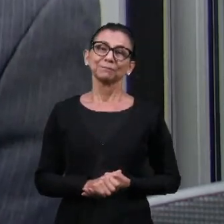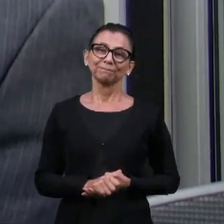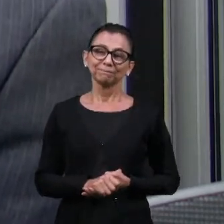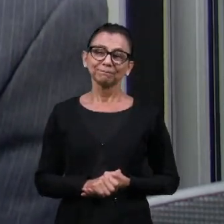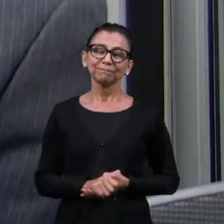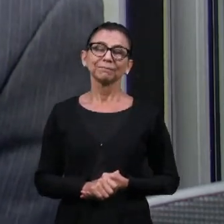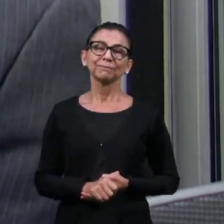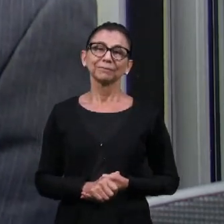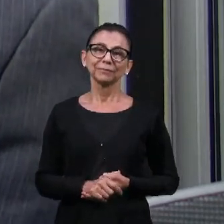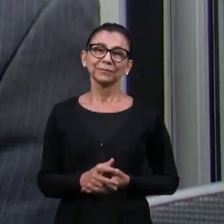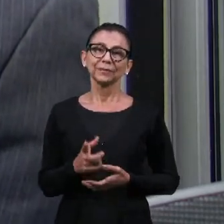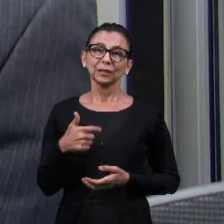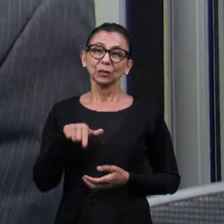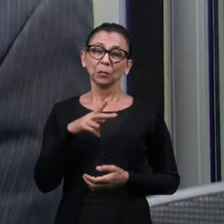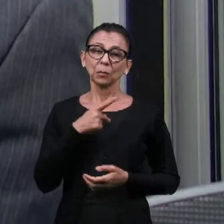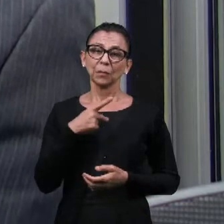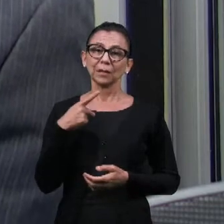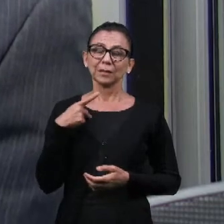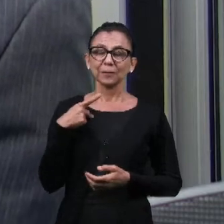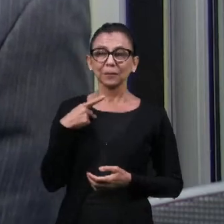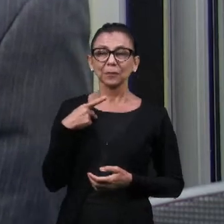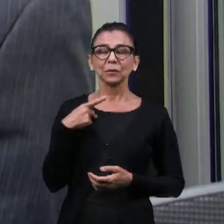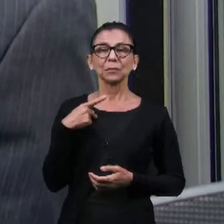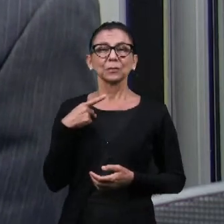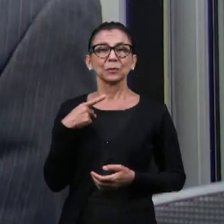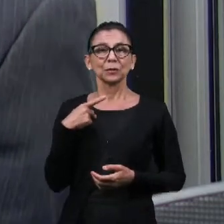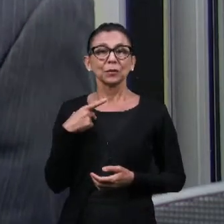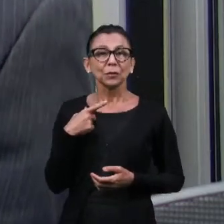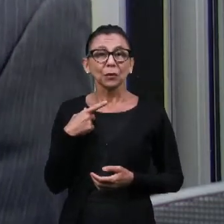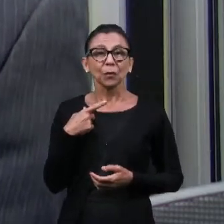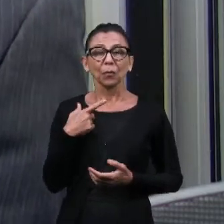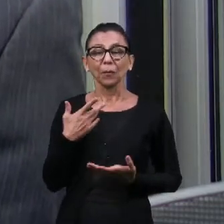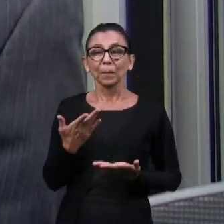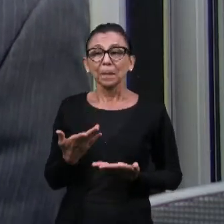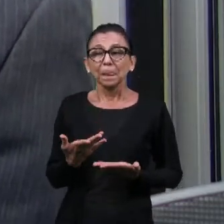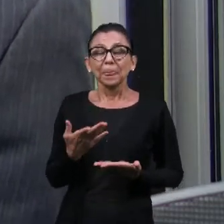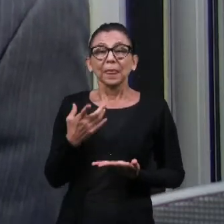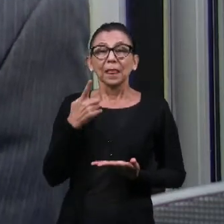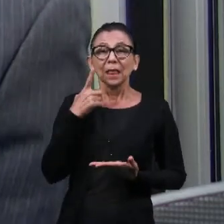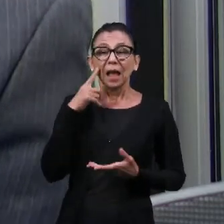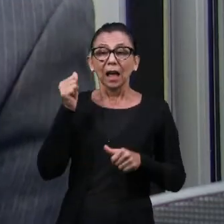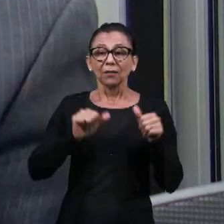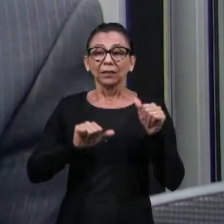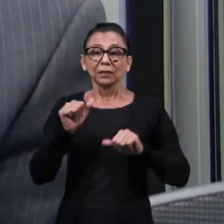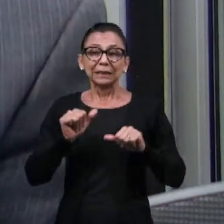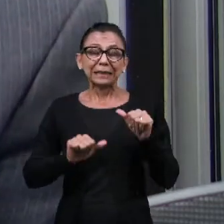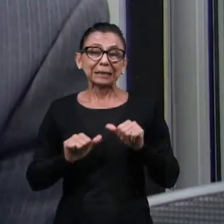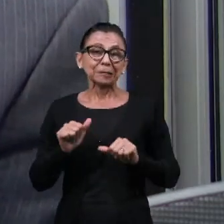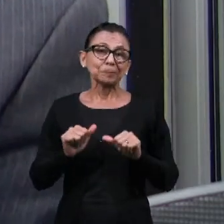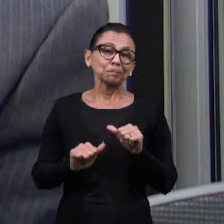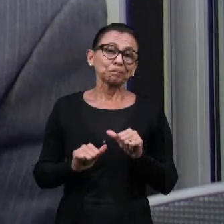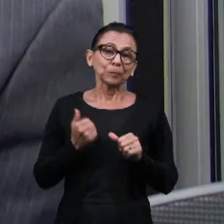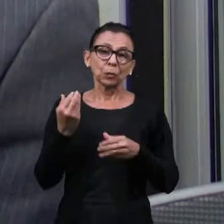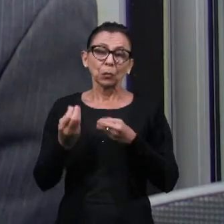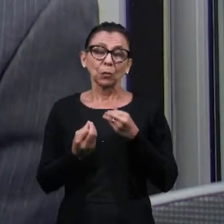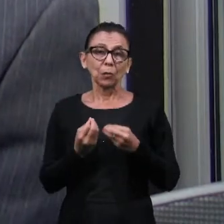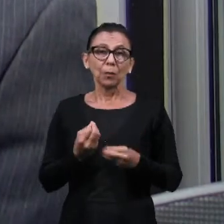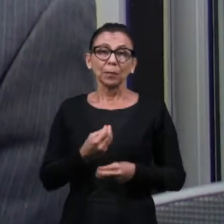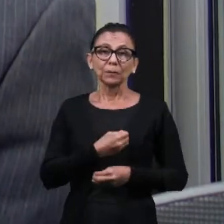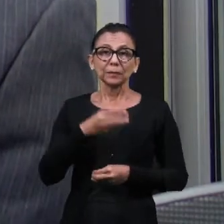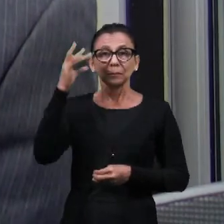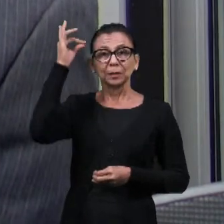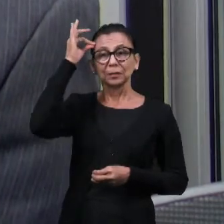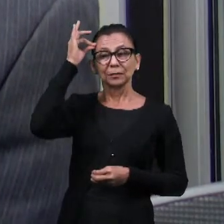medir a assistência à igreja sem a presença física, foi difícil. Aí foi necessário